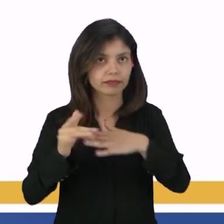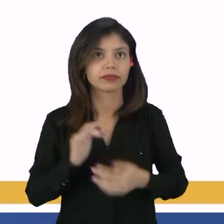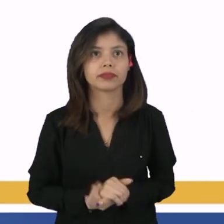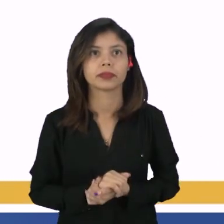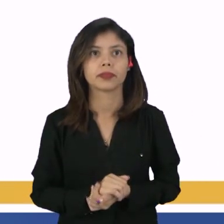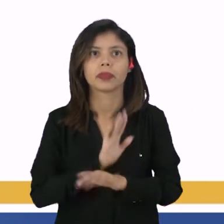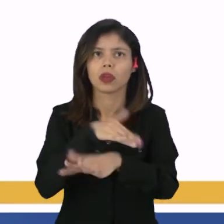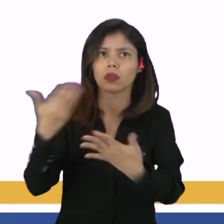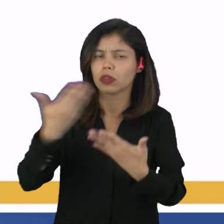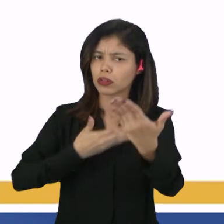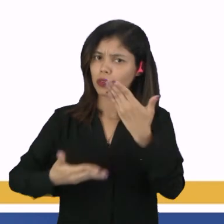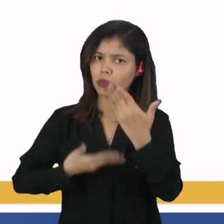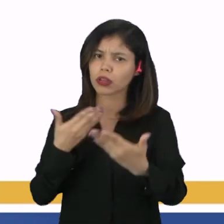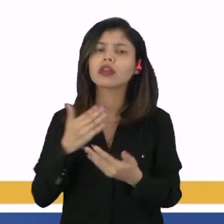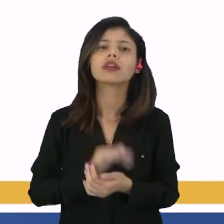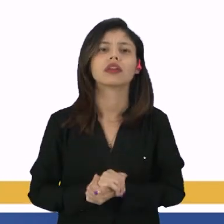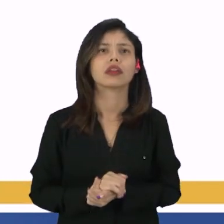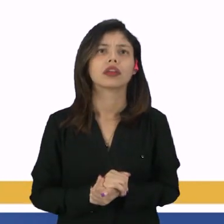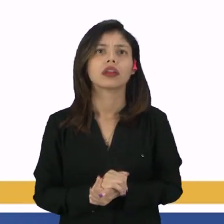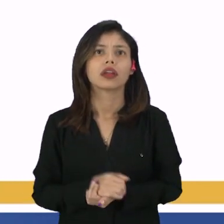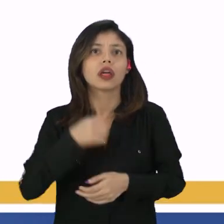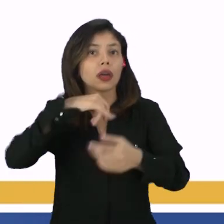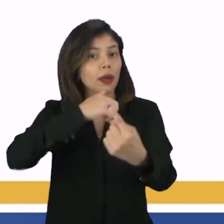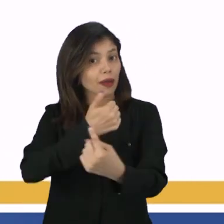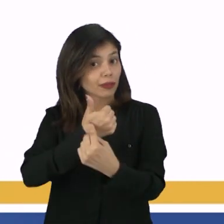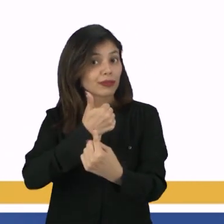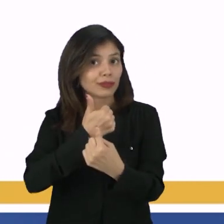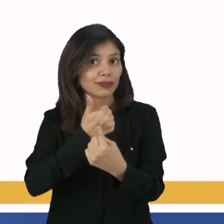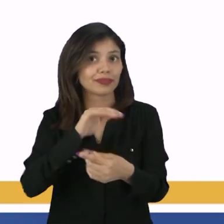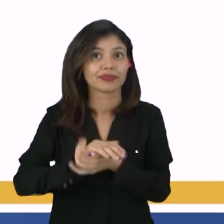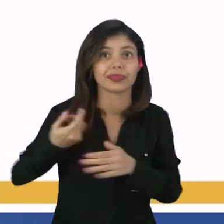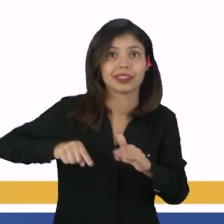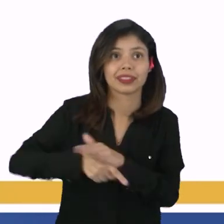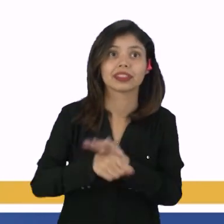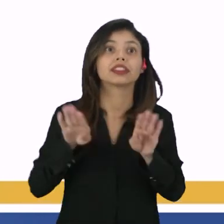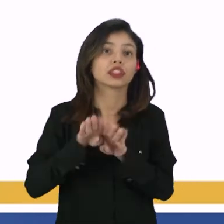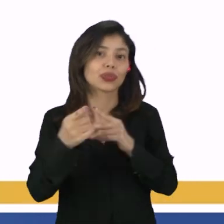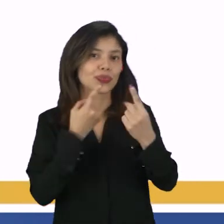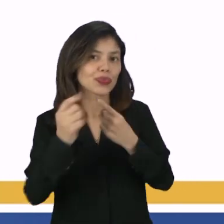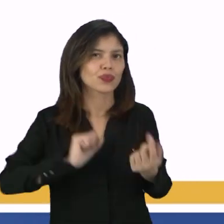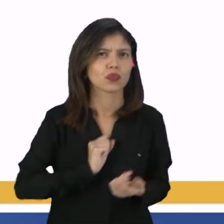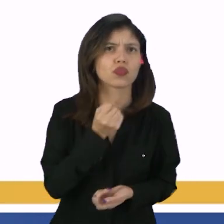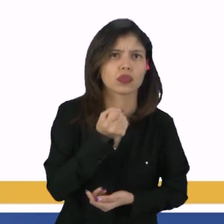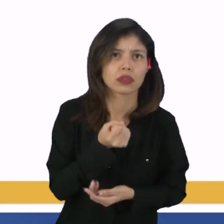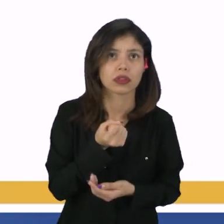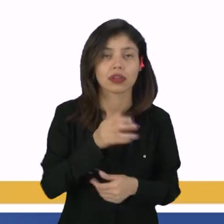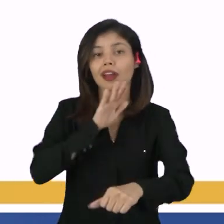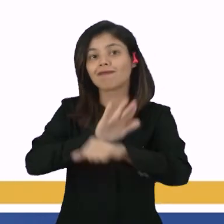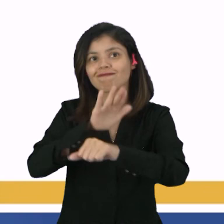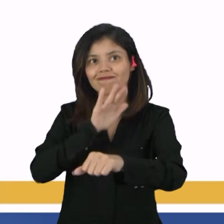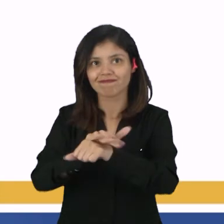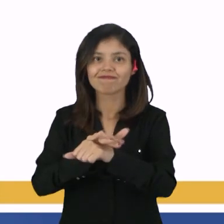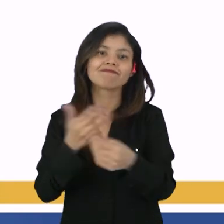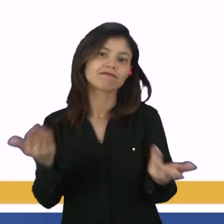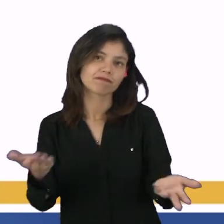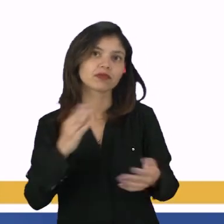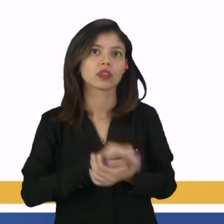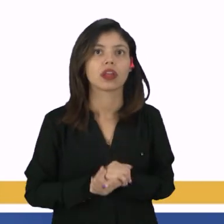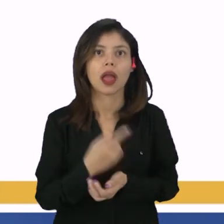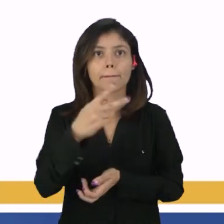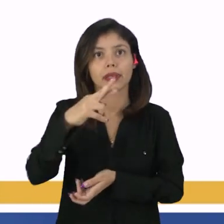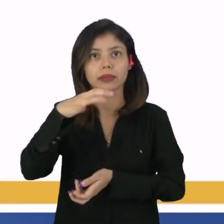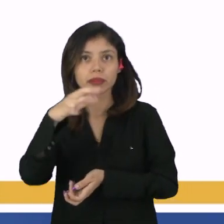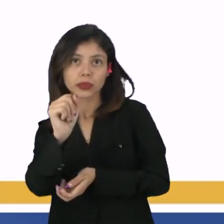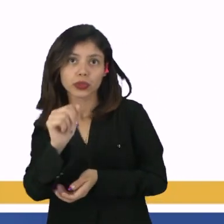rede. Quando interagimos com postagens e memes impregnados de discurso de ódio, colaboramos com a perpetuação